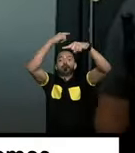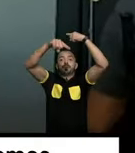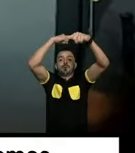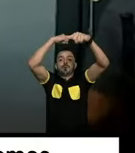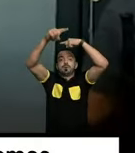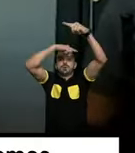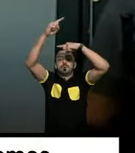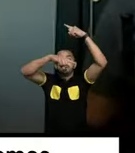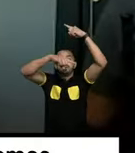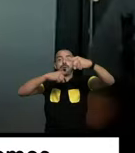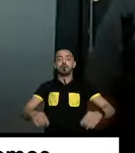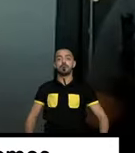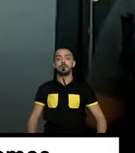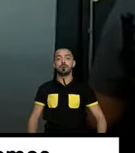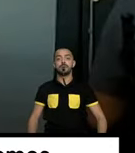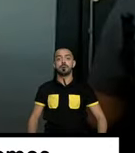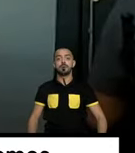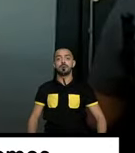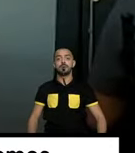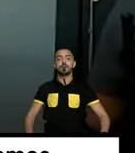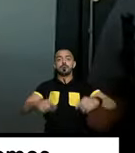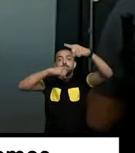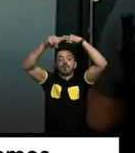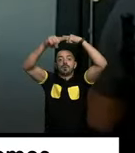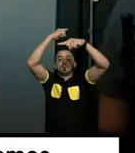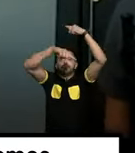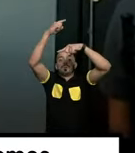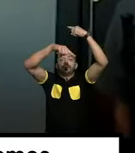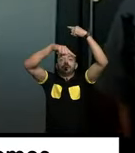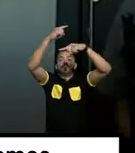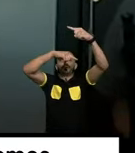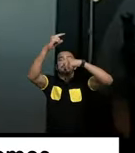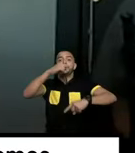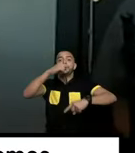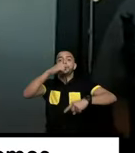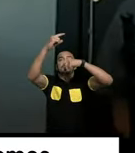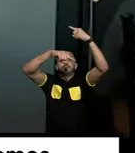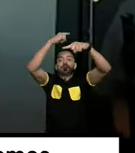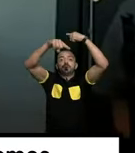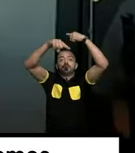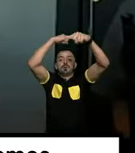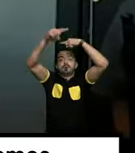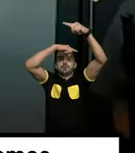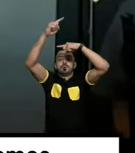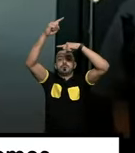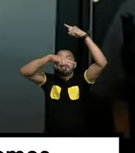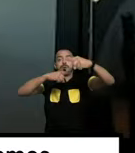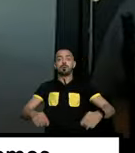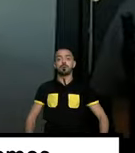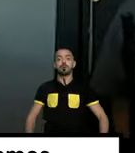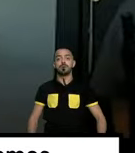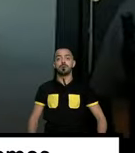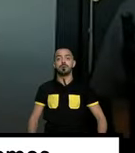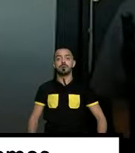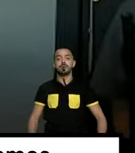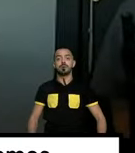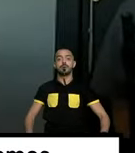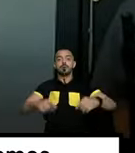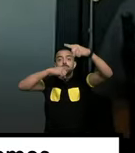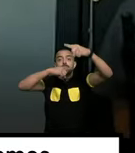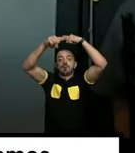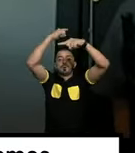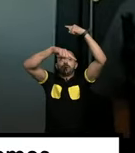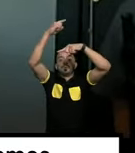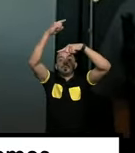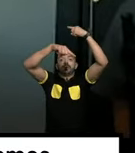meu amigo não agora não vale nem a qualidade mais agora é agora é o Mental é acabou o jogo fura a